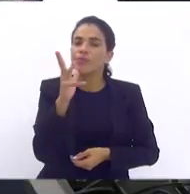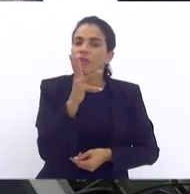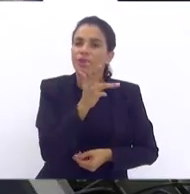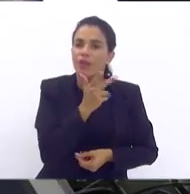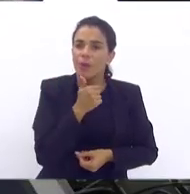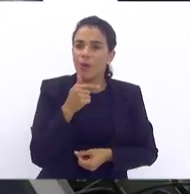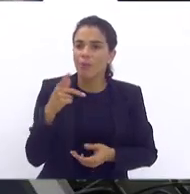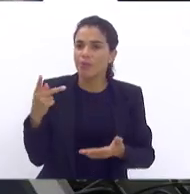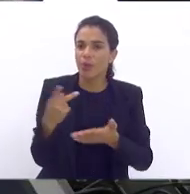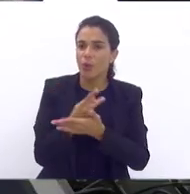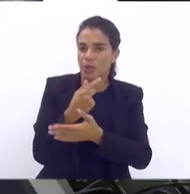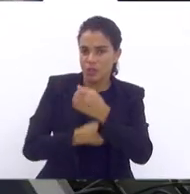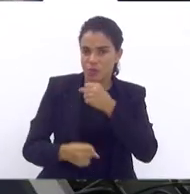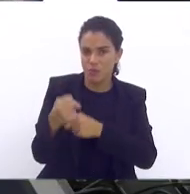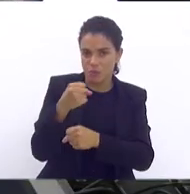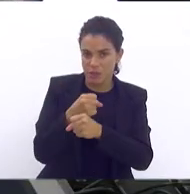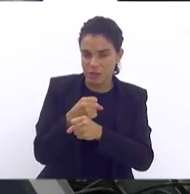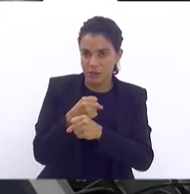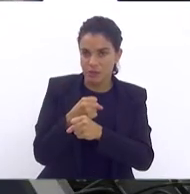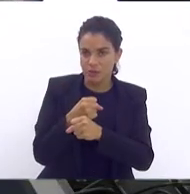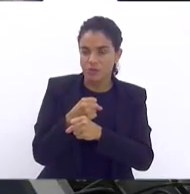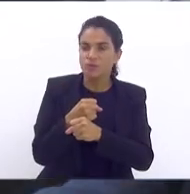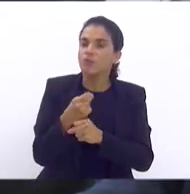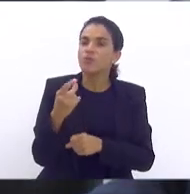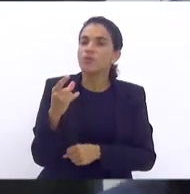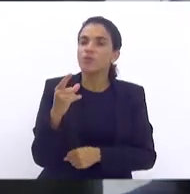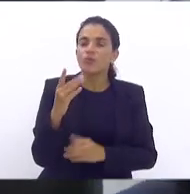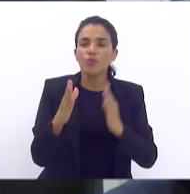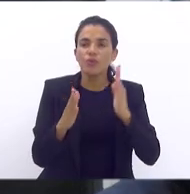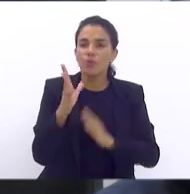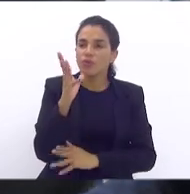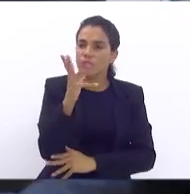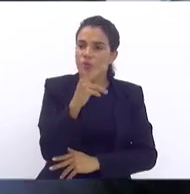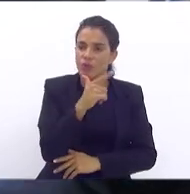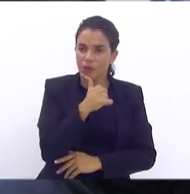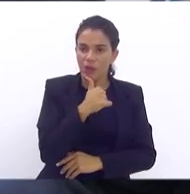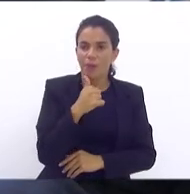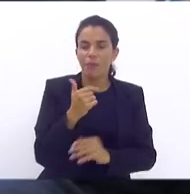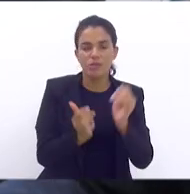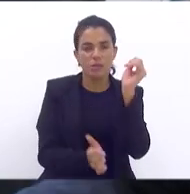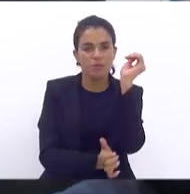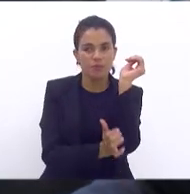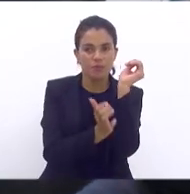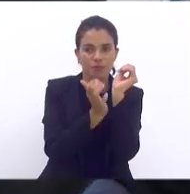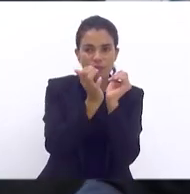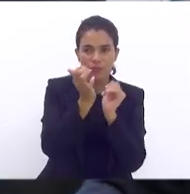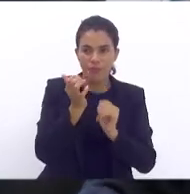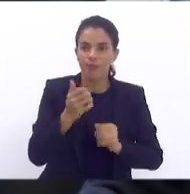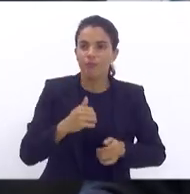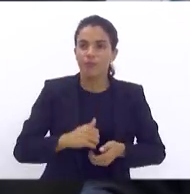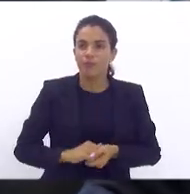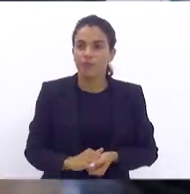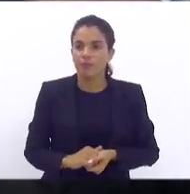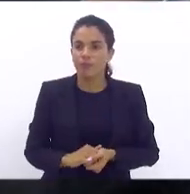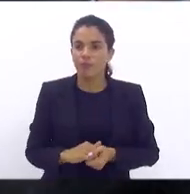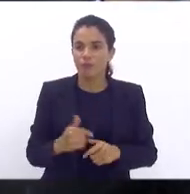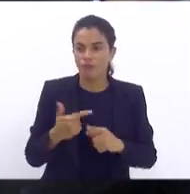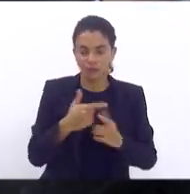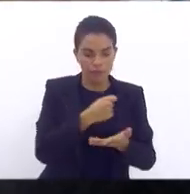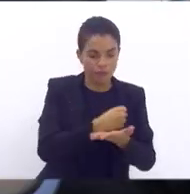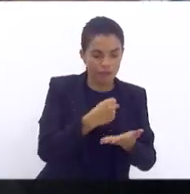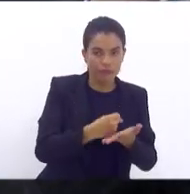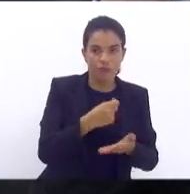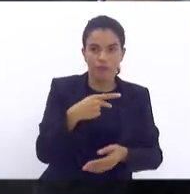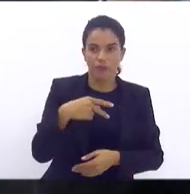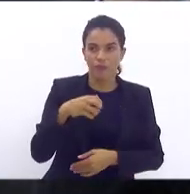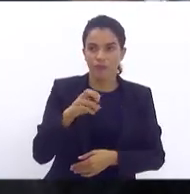isso aconteceu ano passado. Tem que saber quanto tempo demora a tramitação dessa burocracia intensa? Porque contratar um perito no